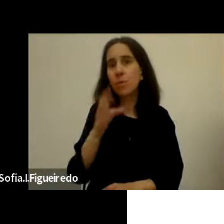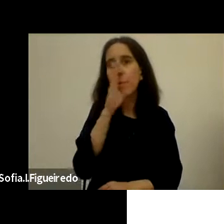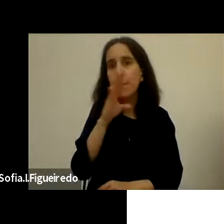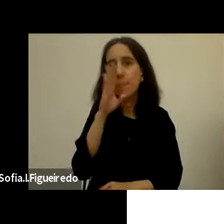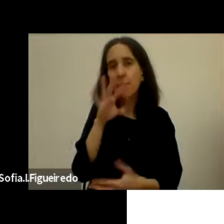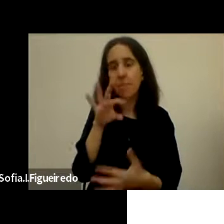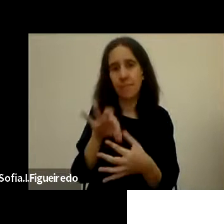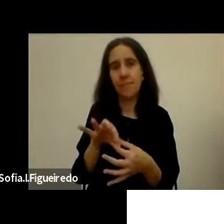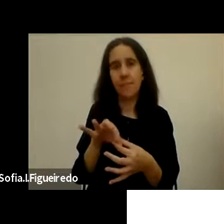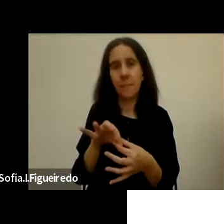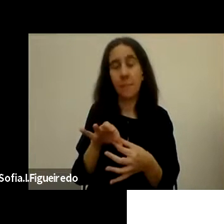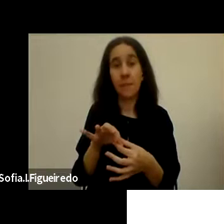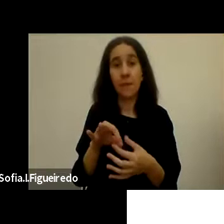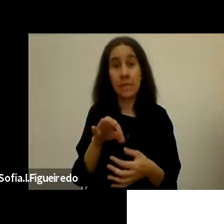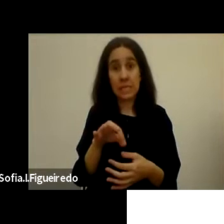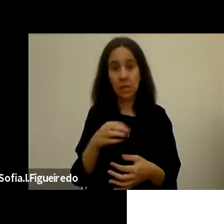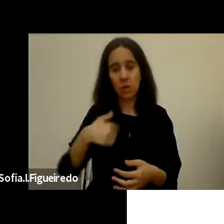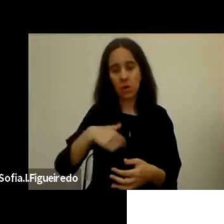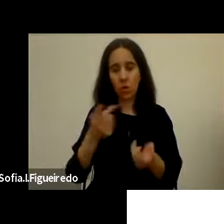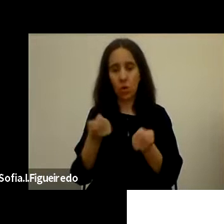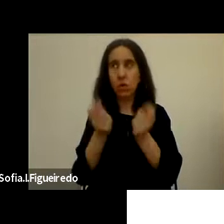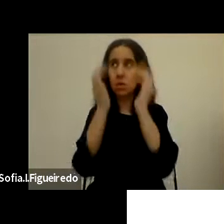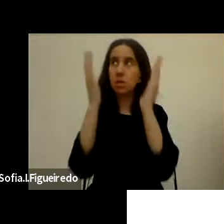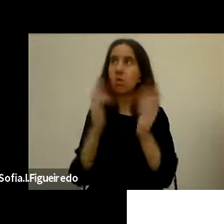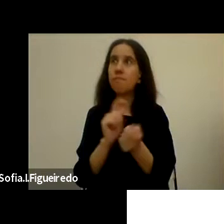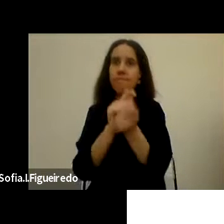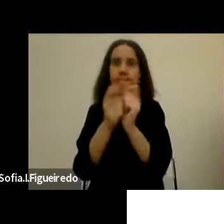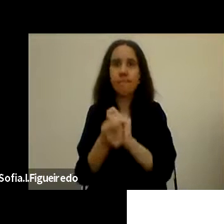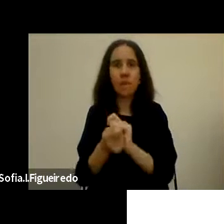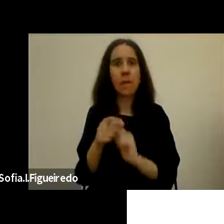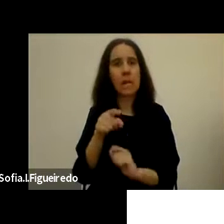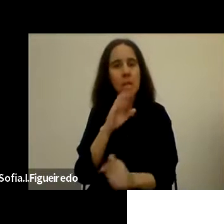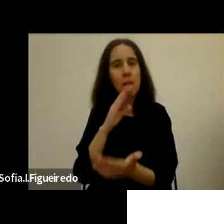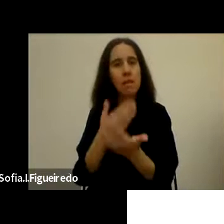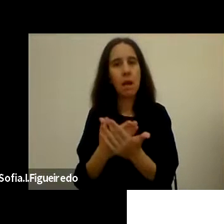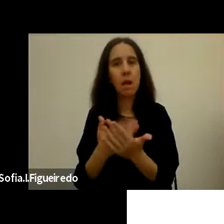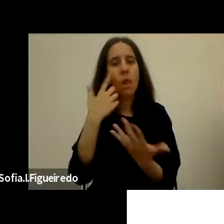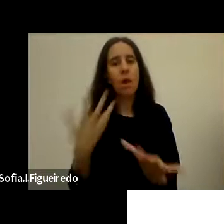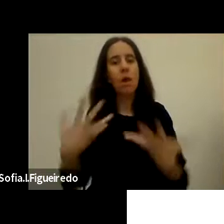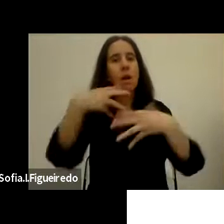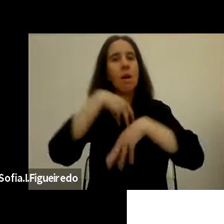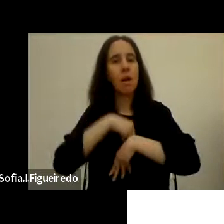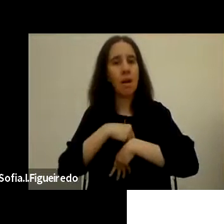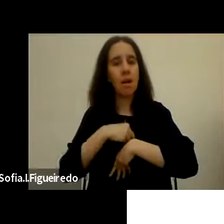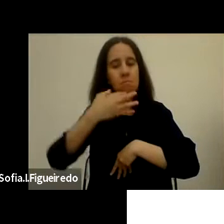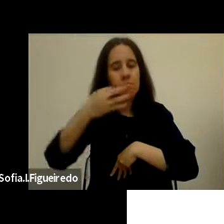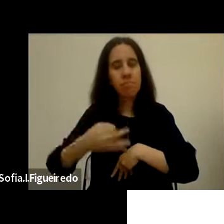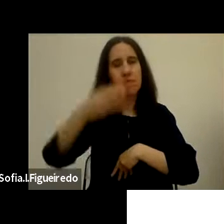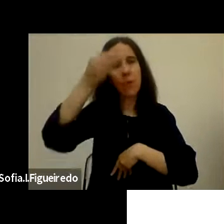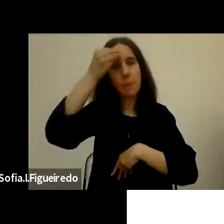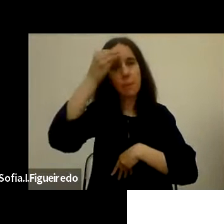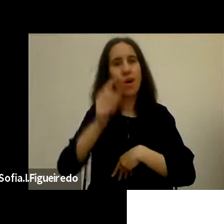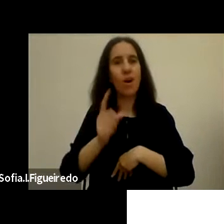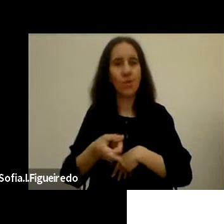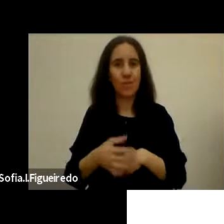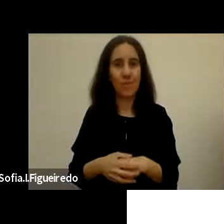prática e modificar a nossa organização para que ela possa embeber aquilo que foi verdadeiramente aprendido.